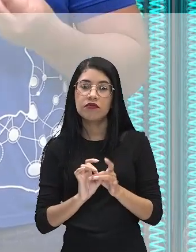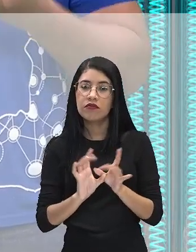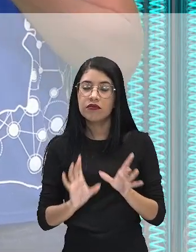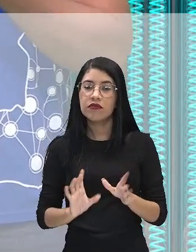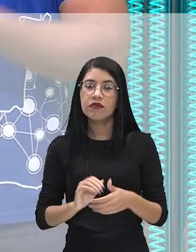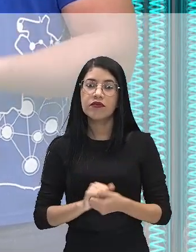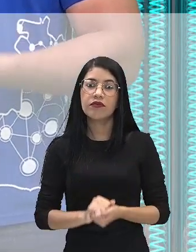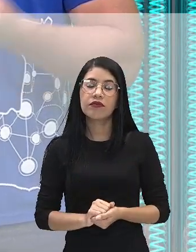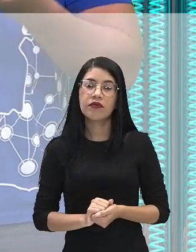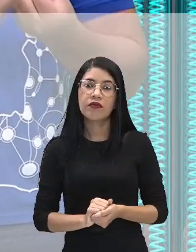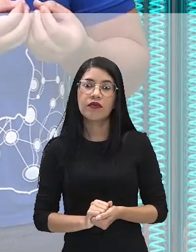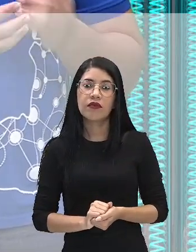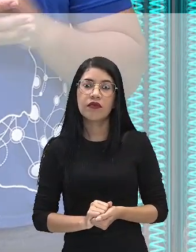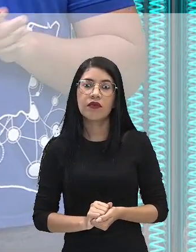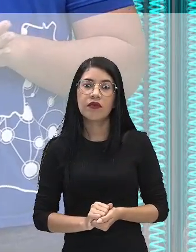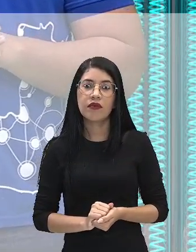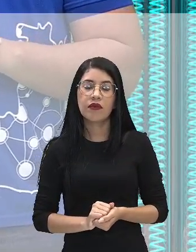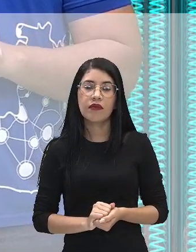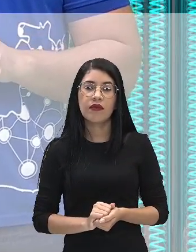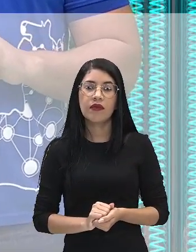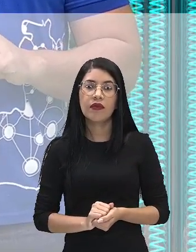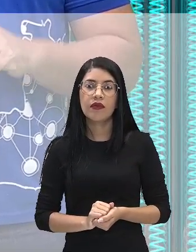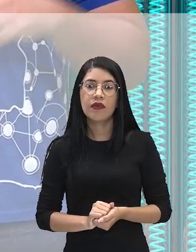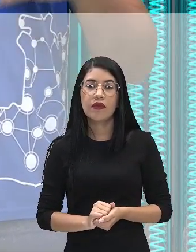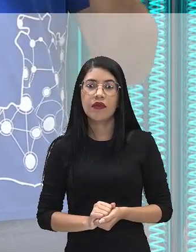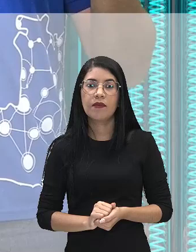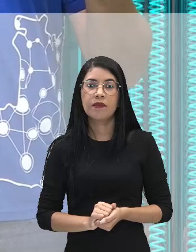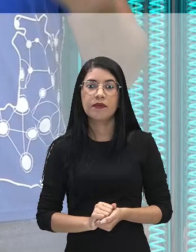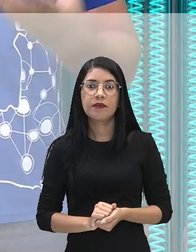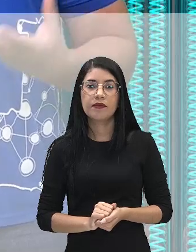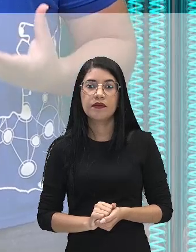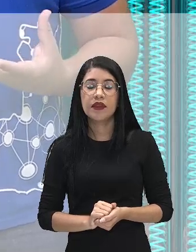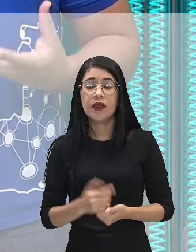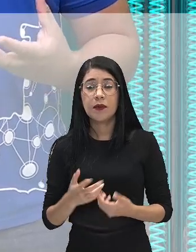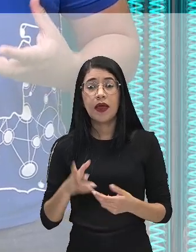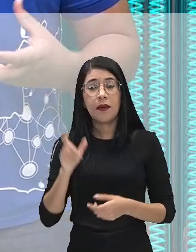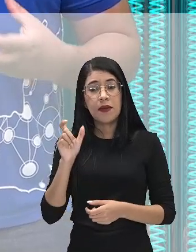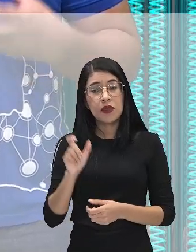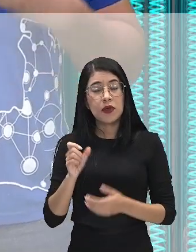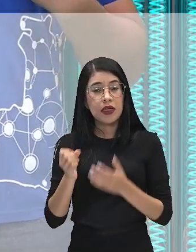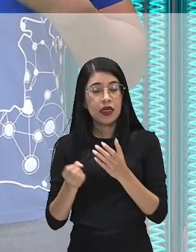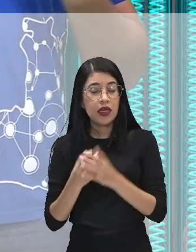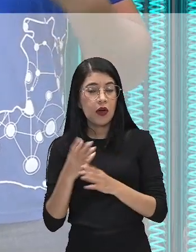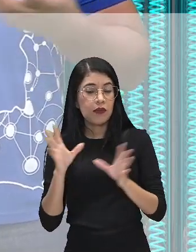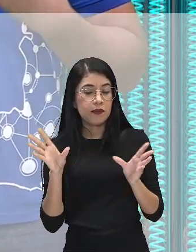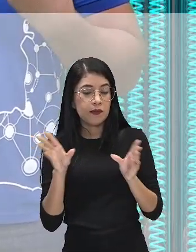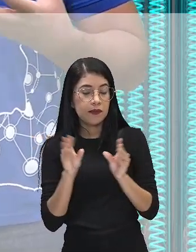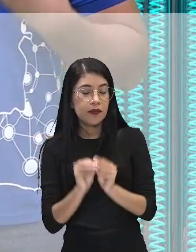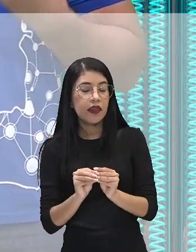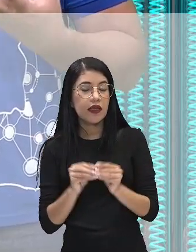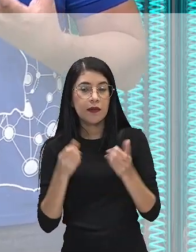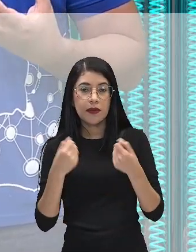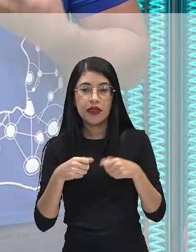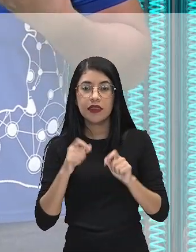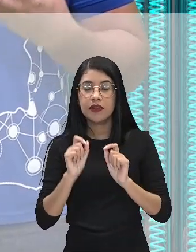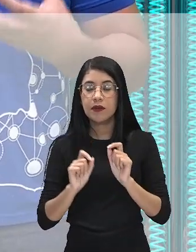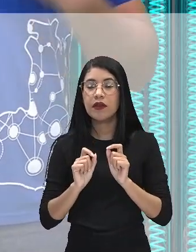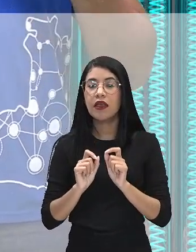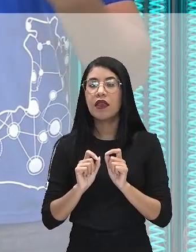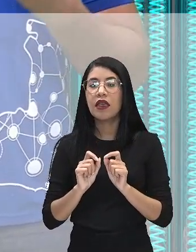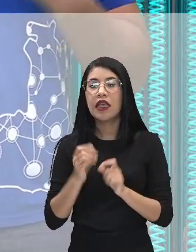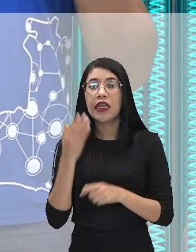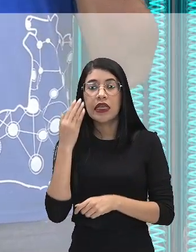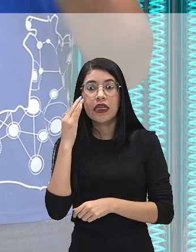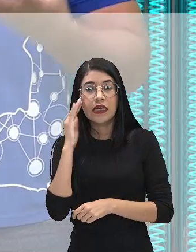apresentar crítica positiva e crítica negativa. Então percebam que a pessoa que produz uma resenha, ela tem que ter essa capacidade